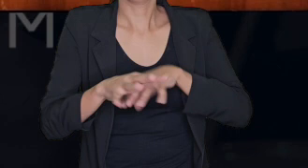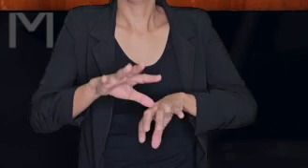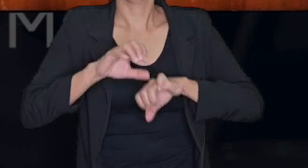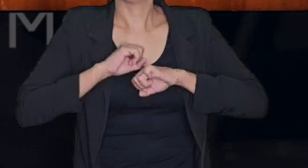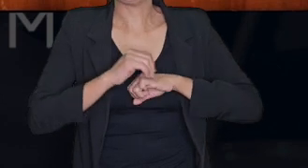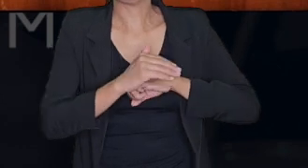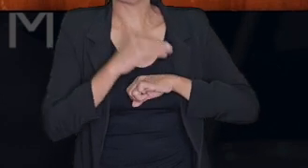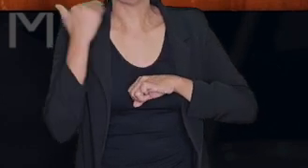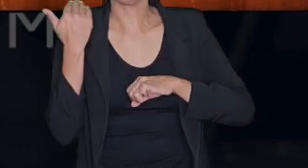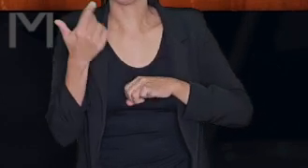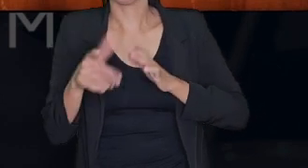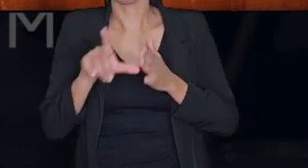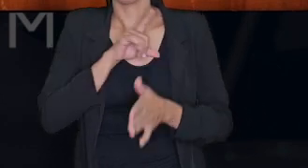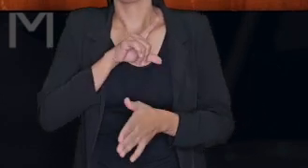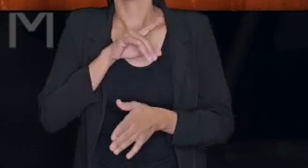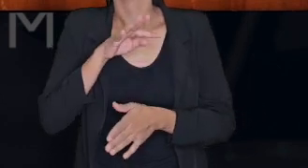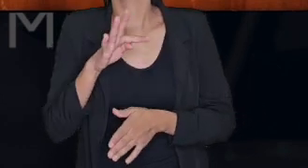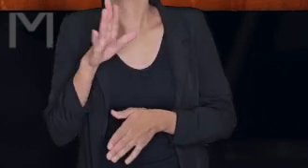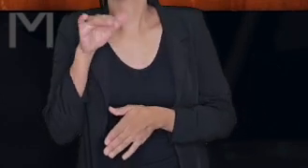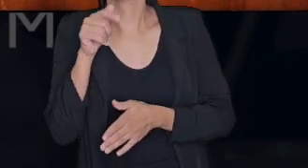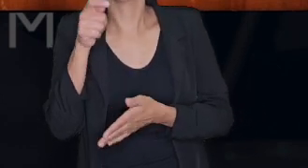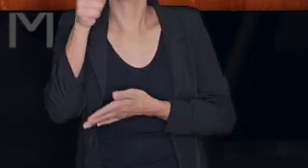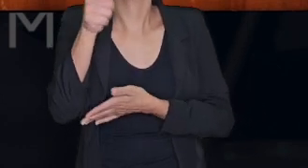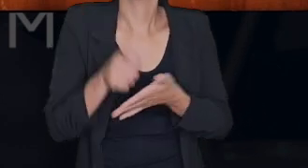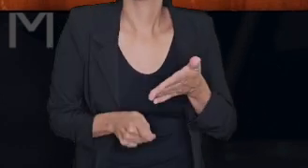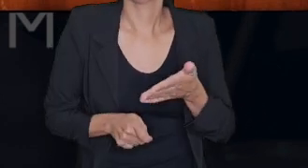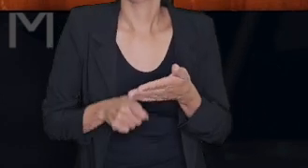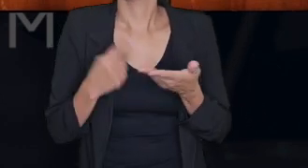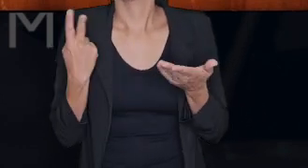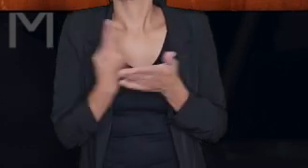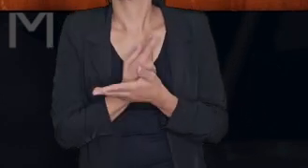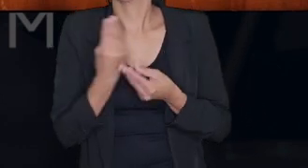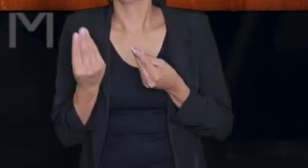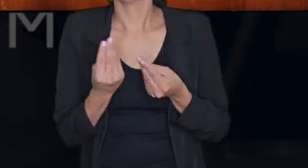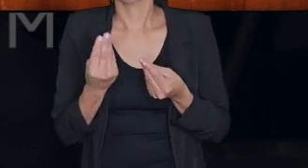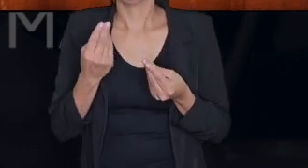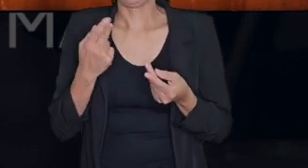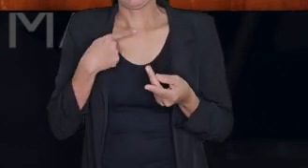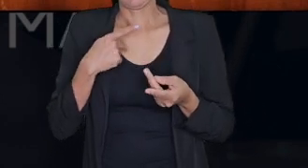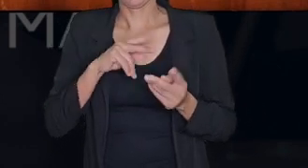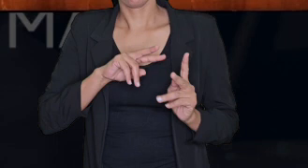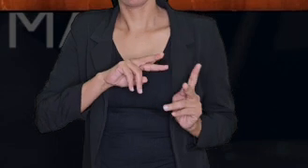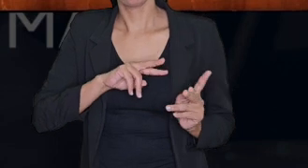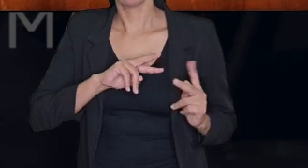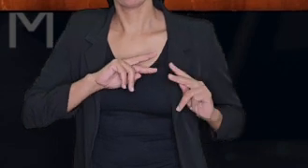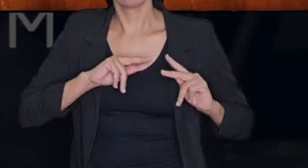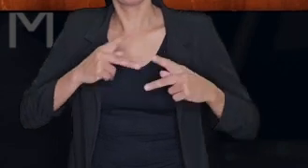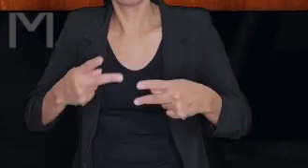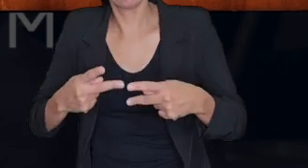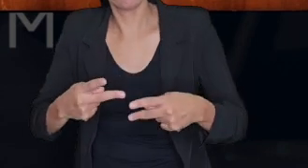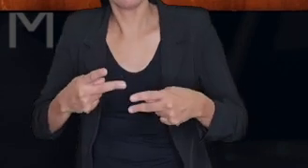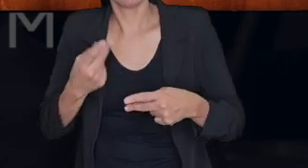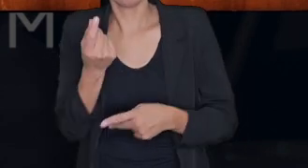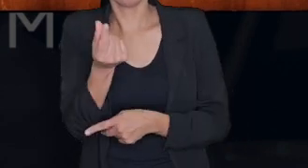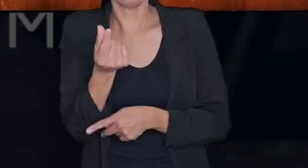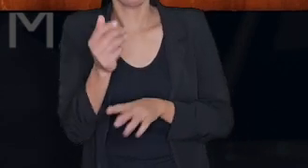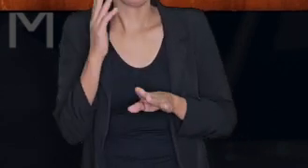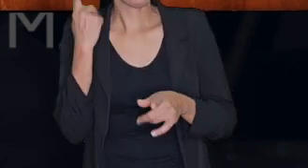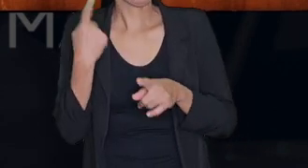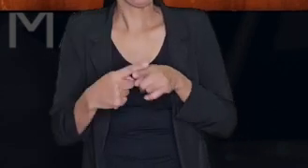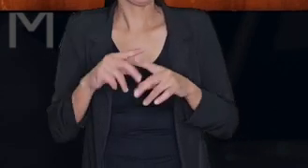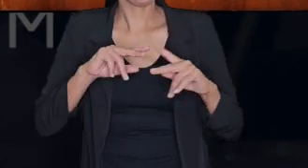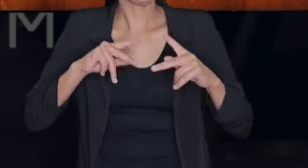estava com Covid e morreu antes de ir para o tabelião de notas lavrar a escritura. Cara, o Hércules passou